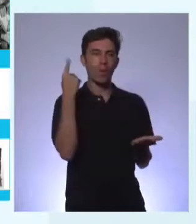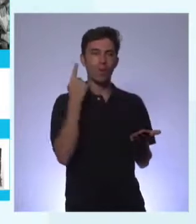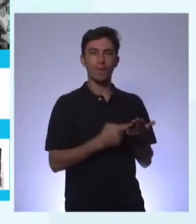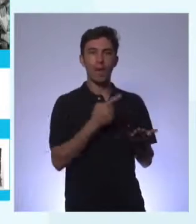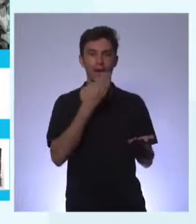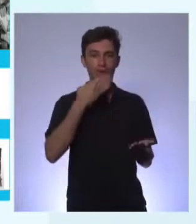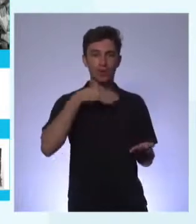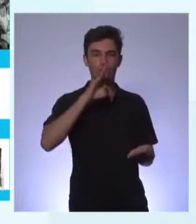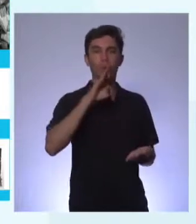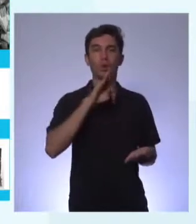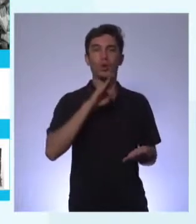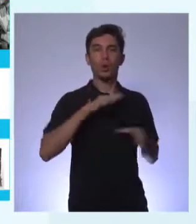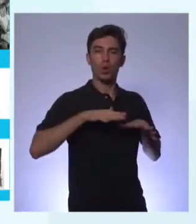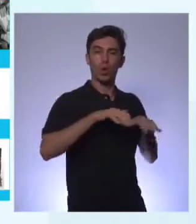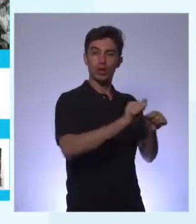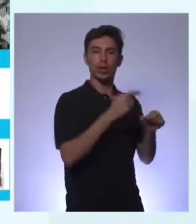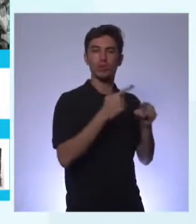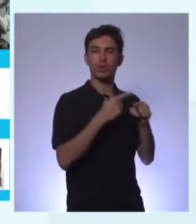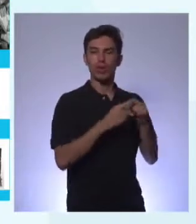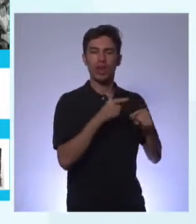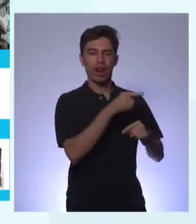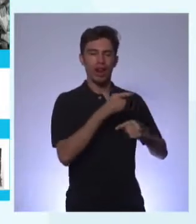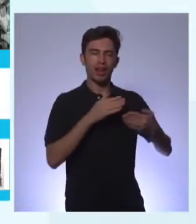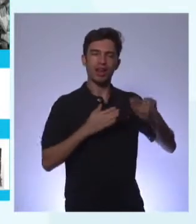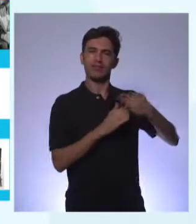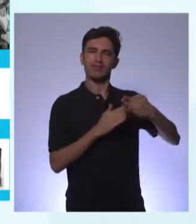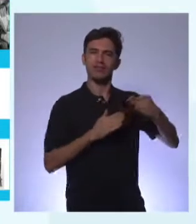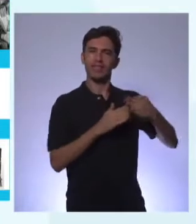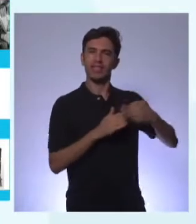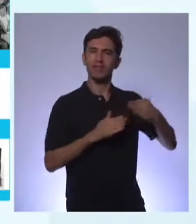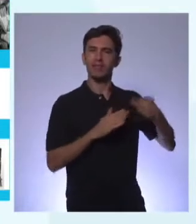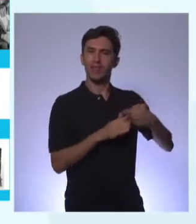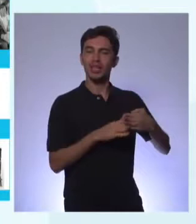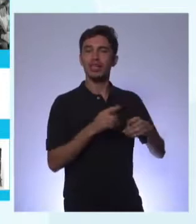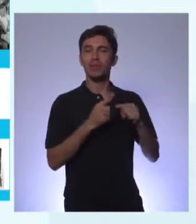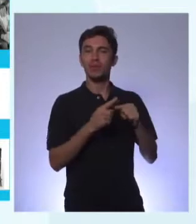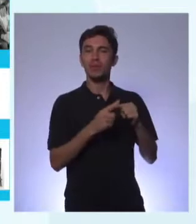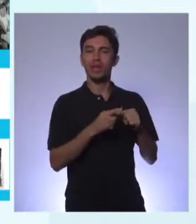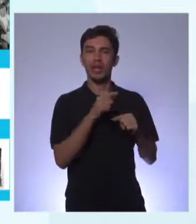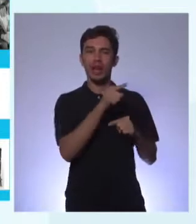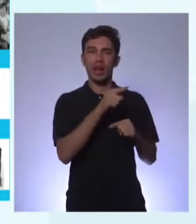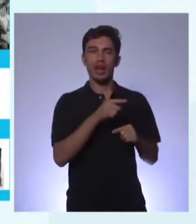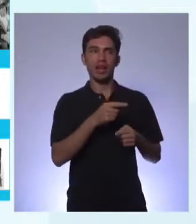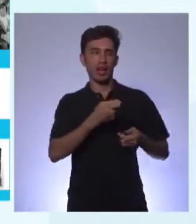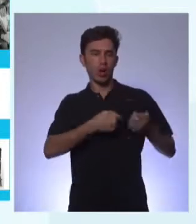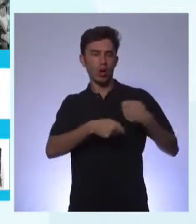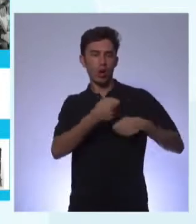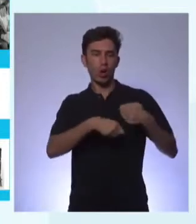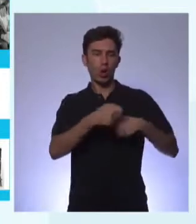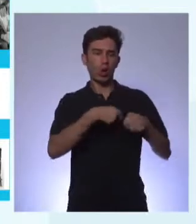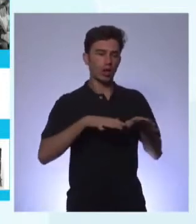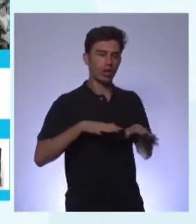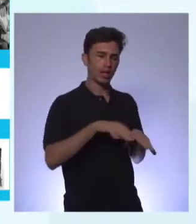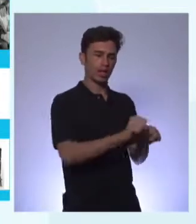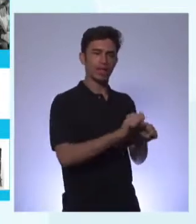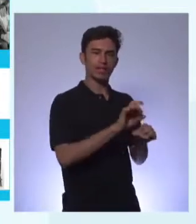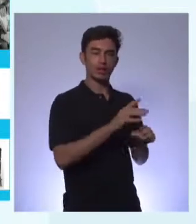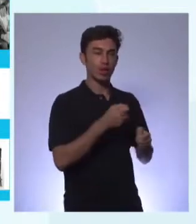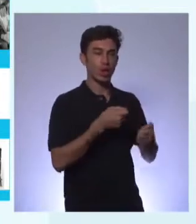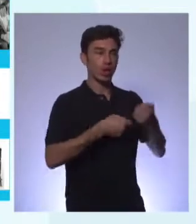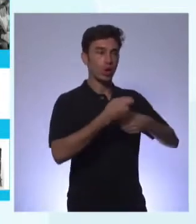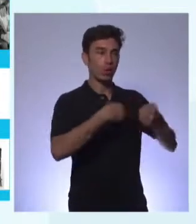pacto colonial limita o comércio externo entre a colônia para a metrópole, e a